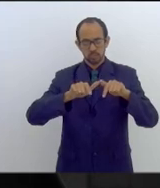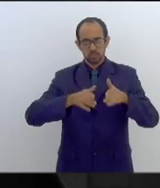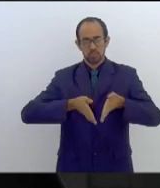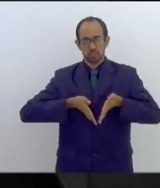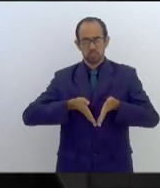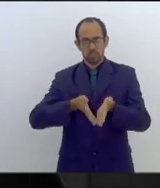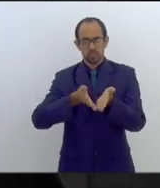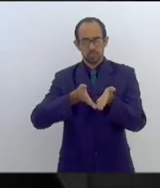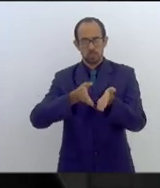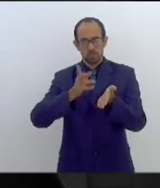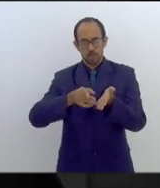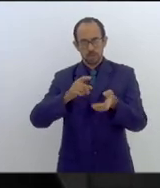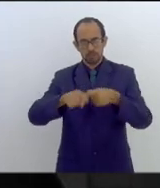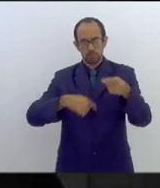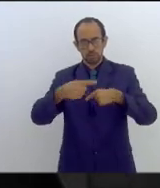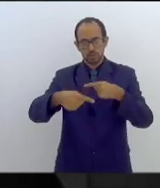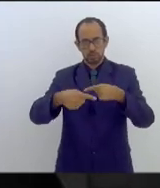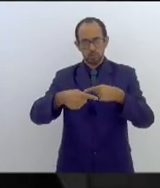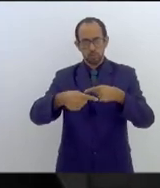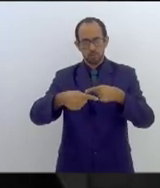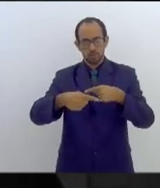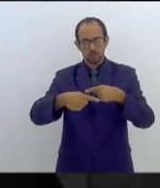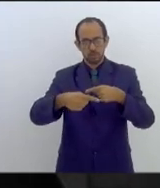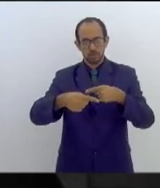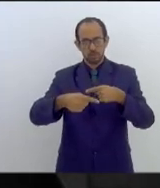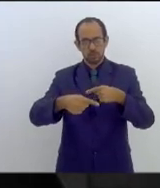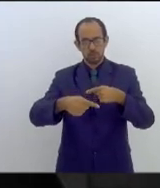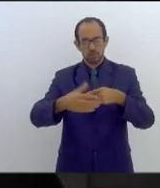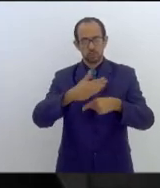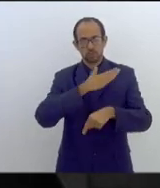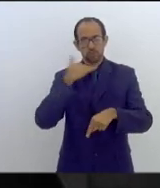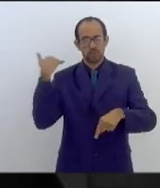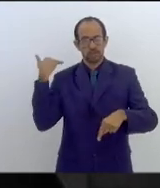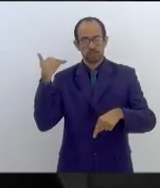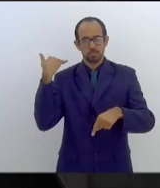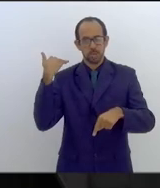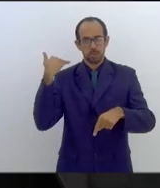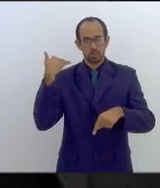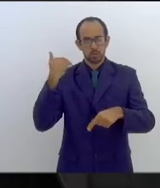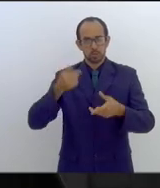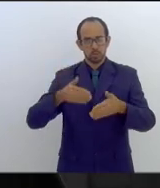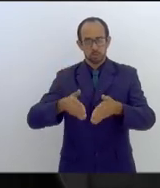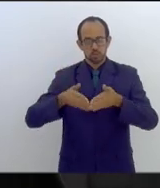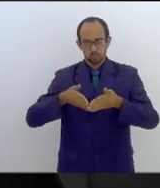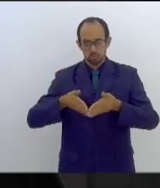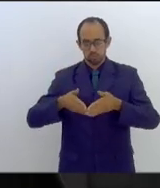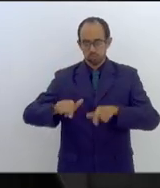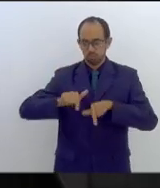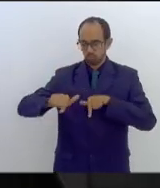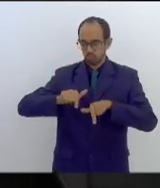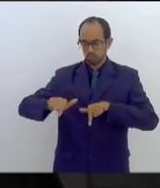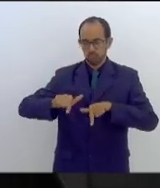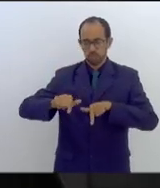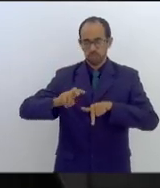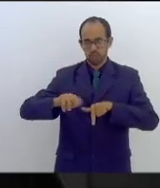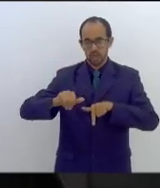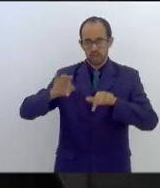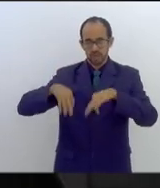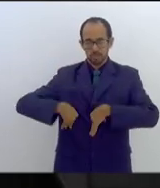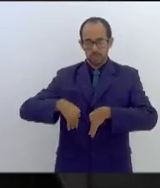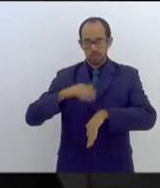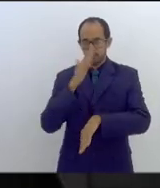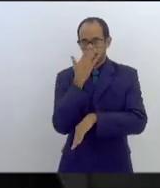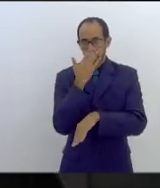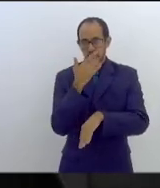mesmo após a expiração da concessão, que, como já sabemos, vai terminar em fevereiro